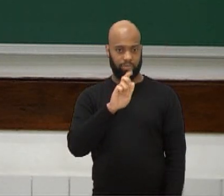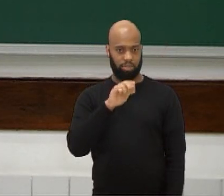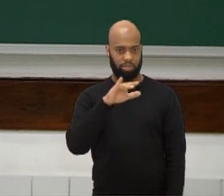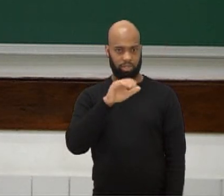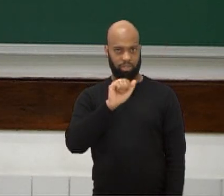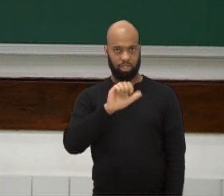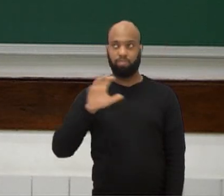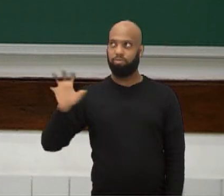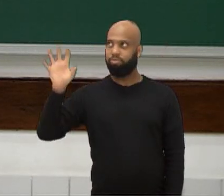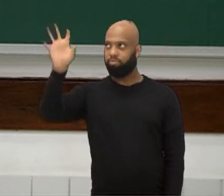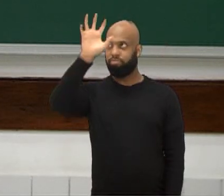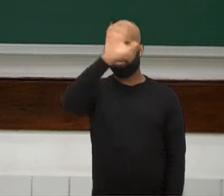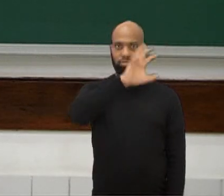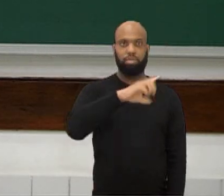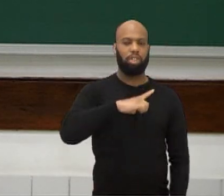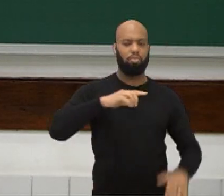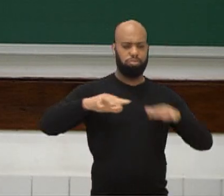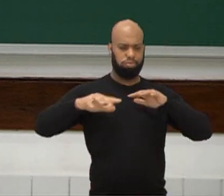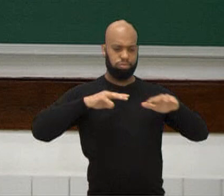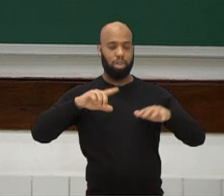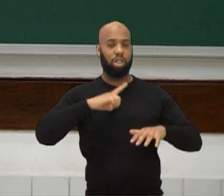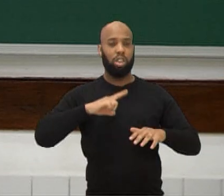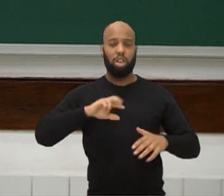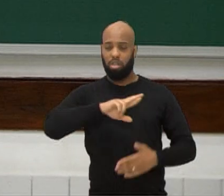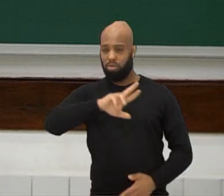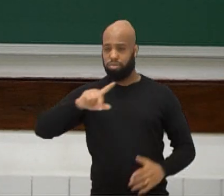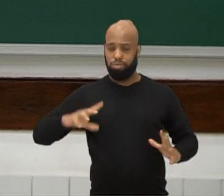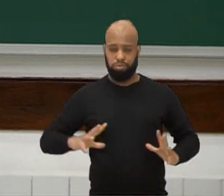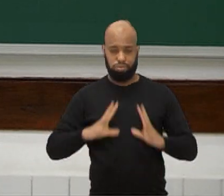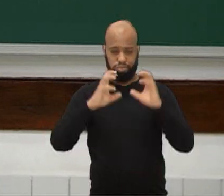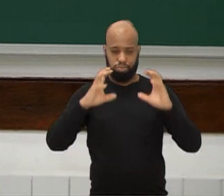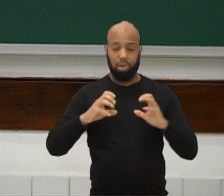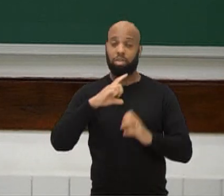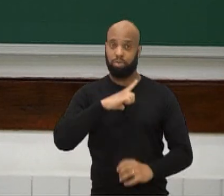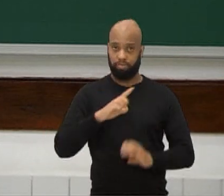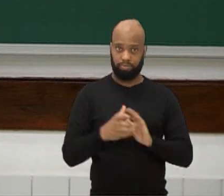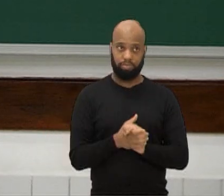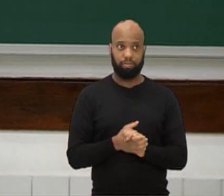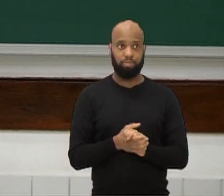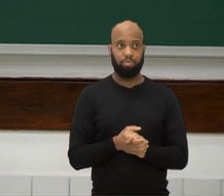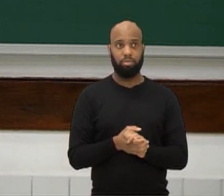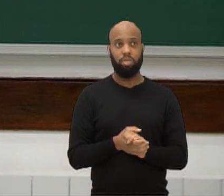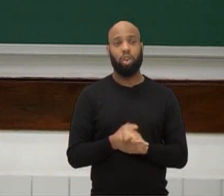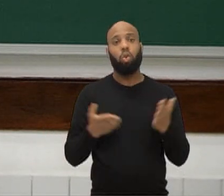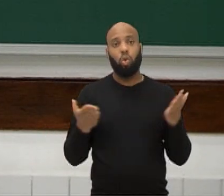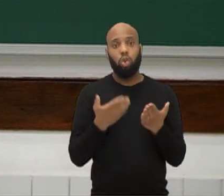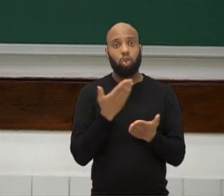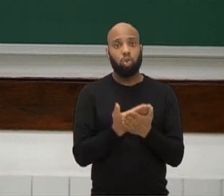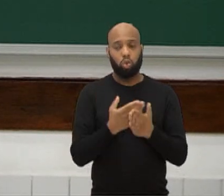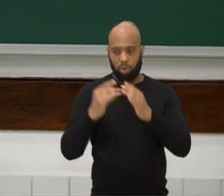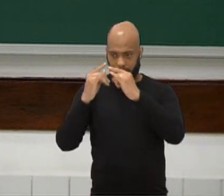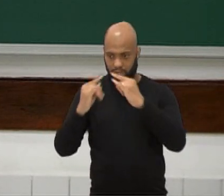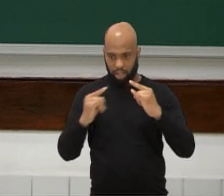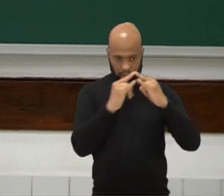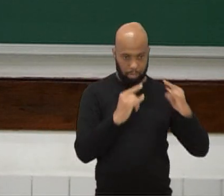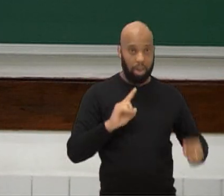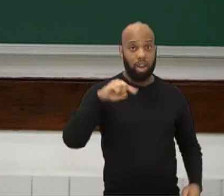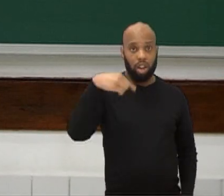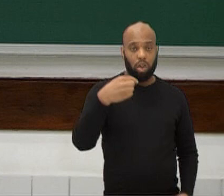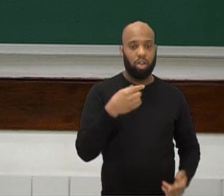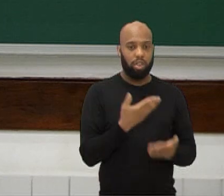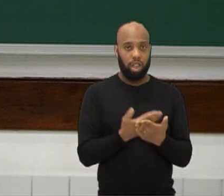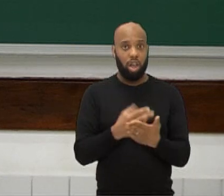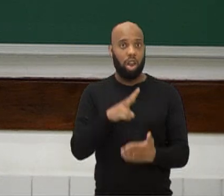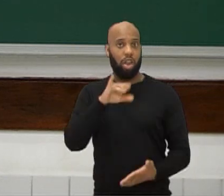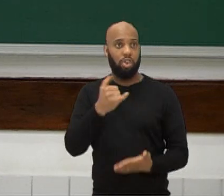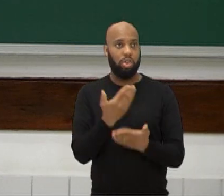e nós já falamos, tiveram muitos conflitos, muitos mesmo. E a gente falou hoje da cabanagem. Na próxima aula, nós